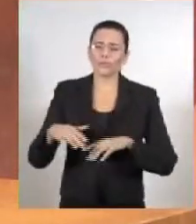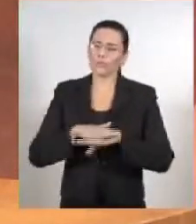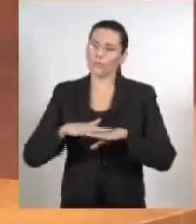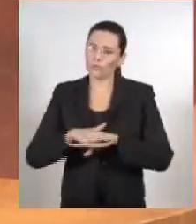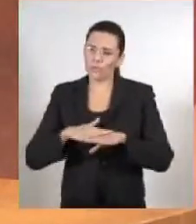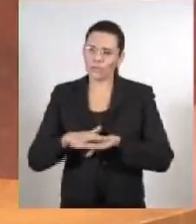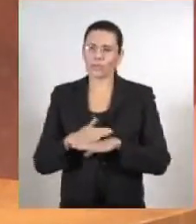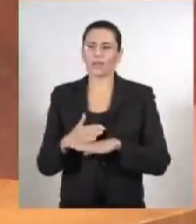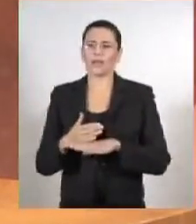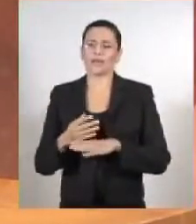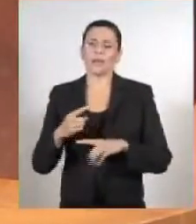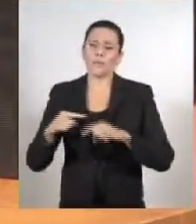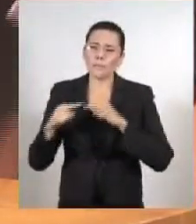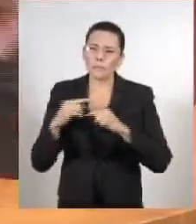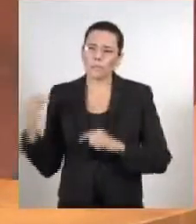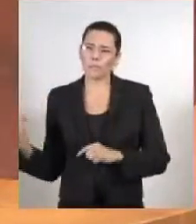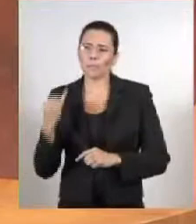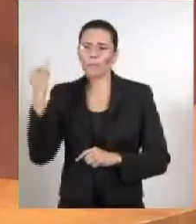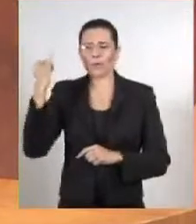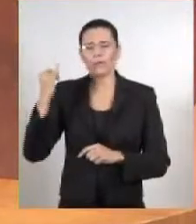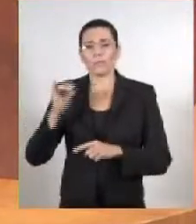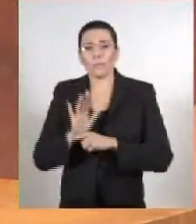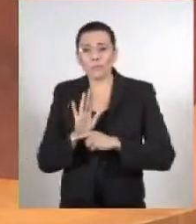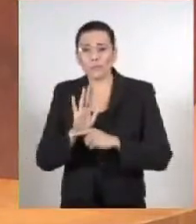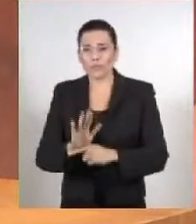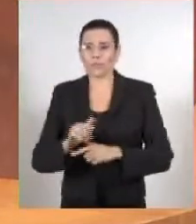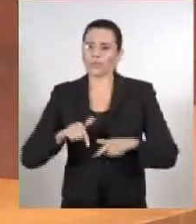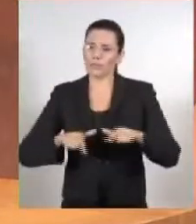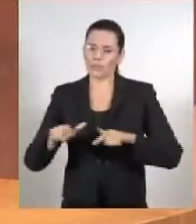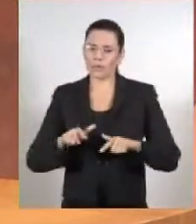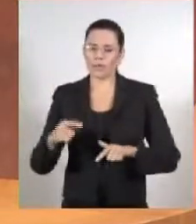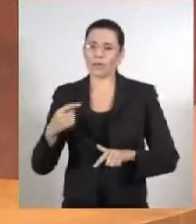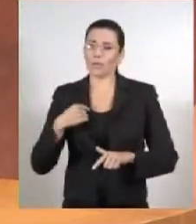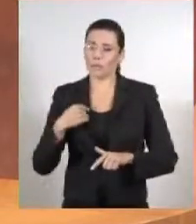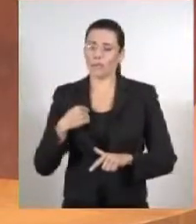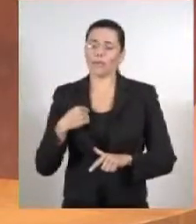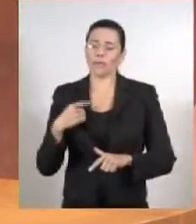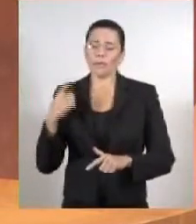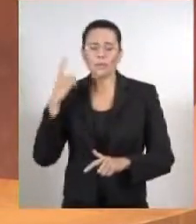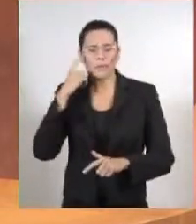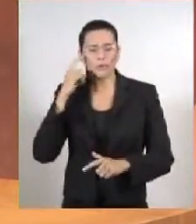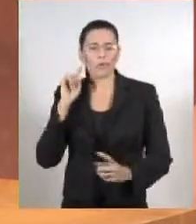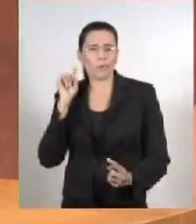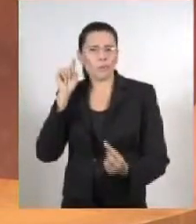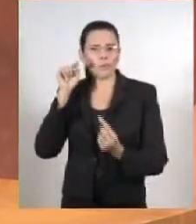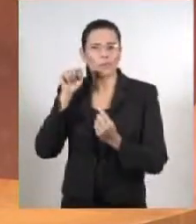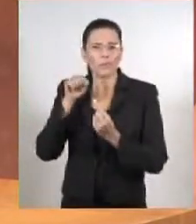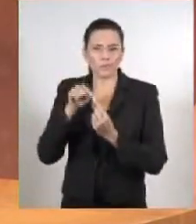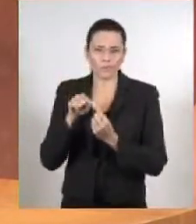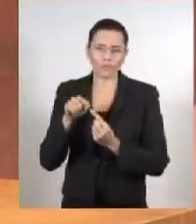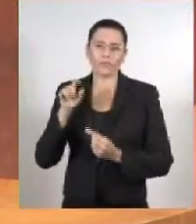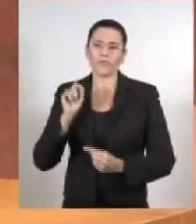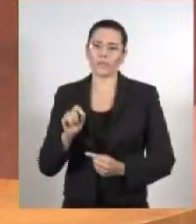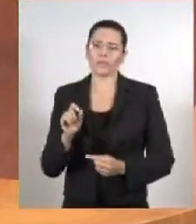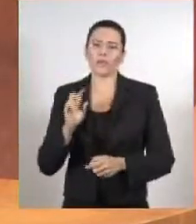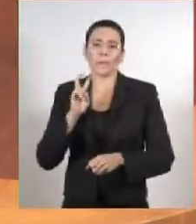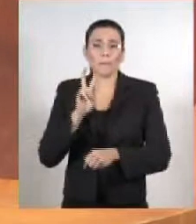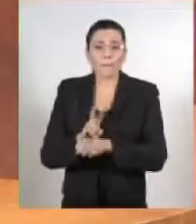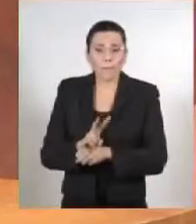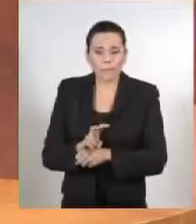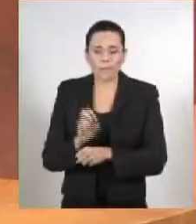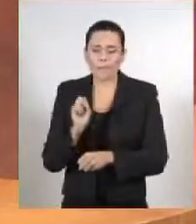Ou seja, a nossa intenção é a geração de emprego e renda com oportunidades. E isso vai ser